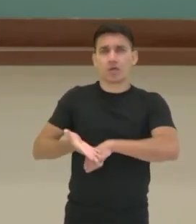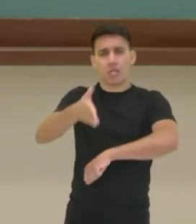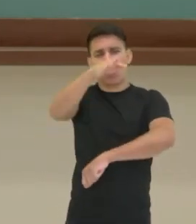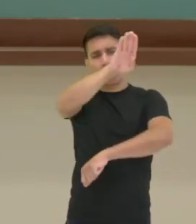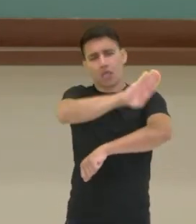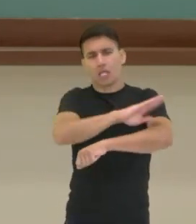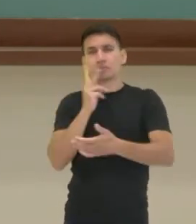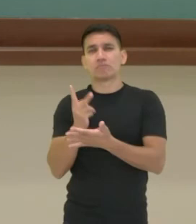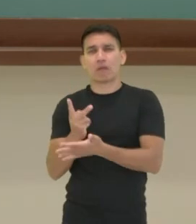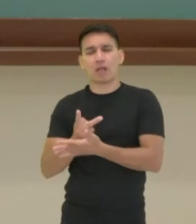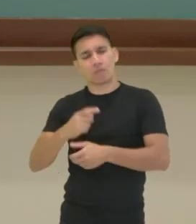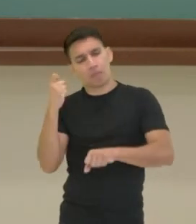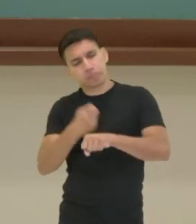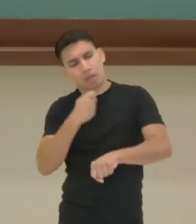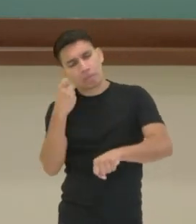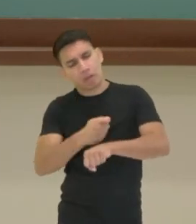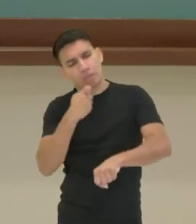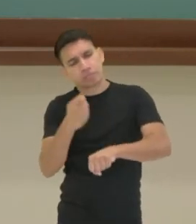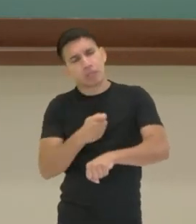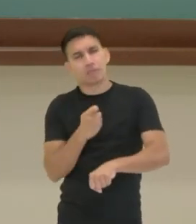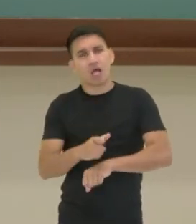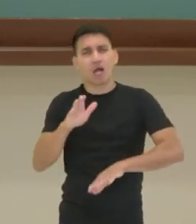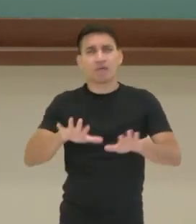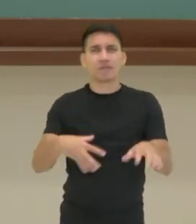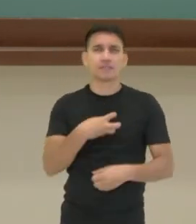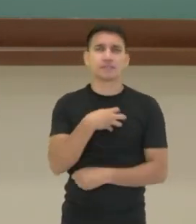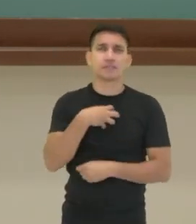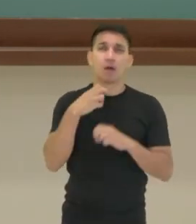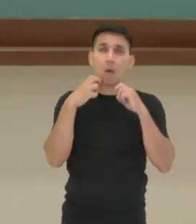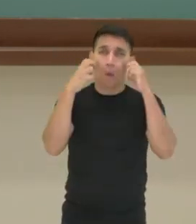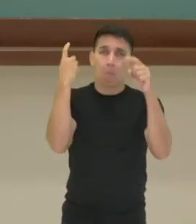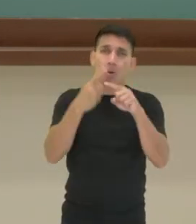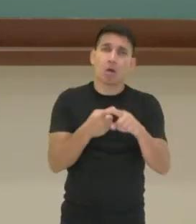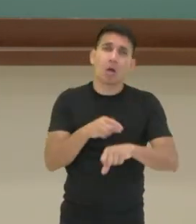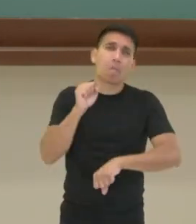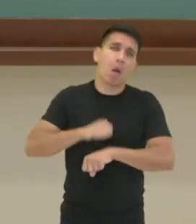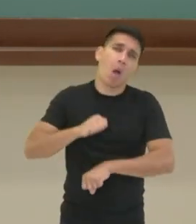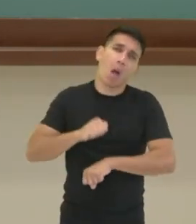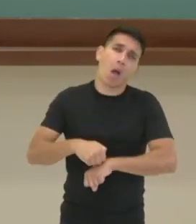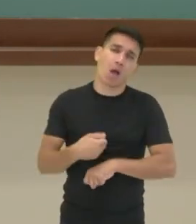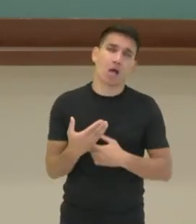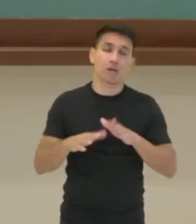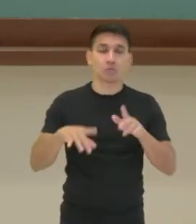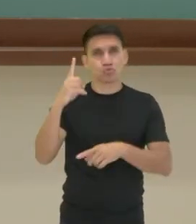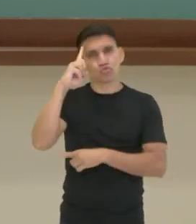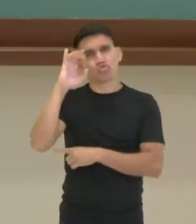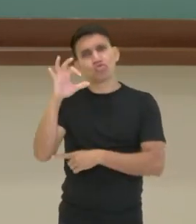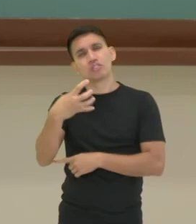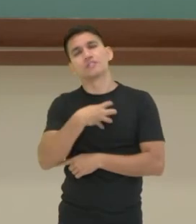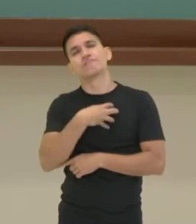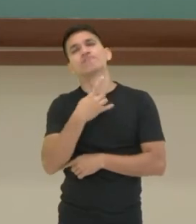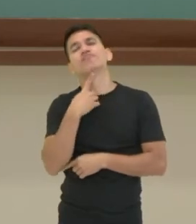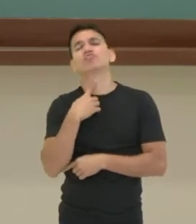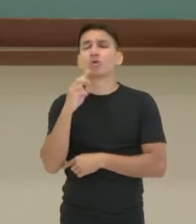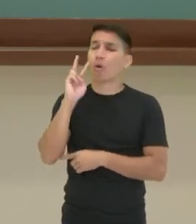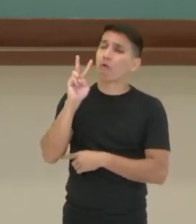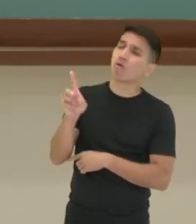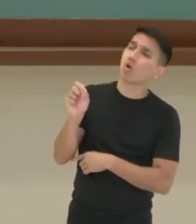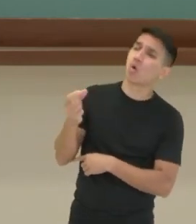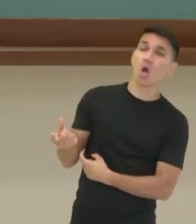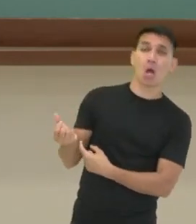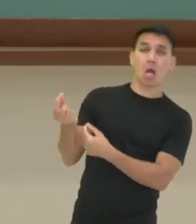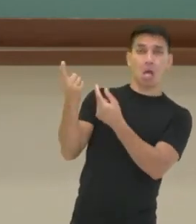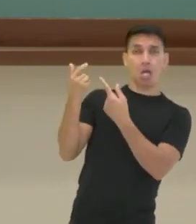quebrando pedras. Ele se sentia envergonhado pela sua pobreza. Um dia, ele desejou, porque ele viu um rico comerciante que